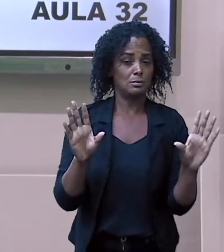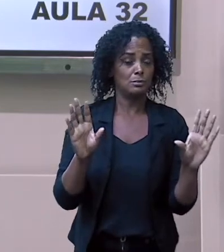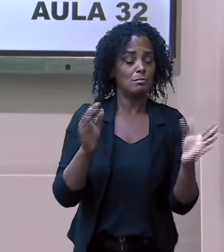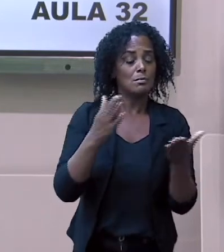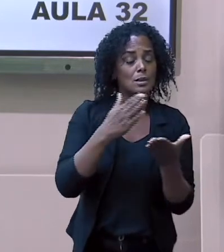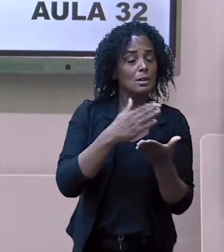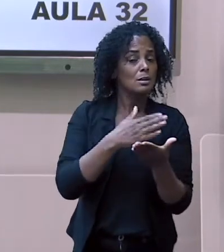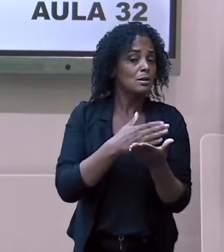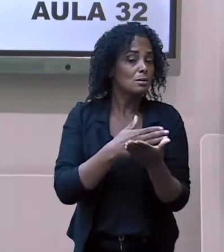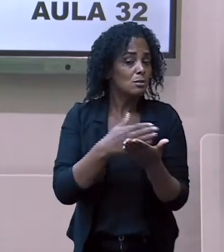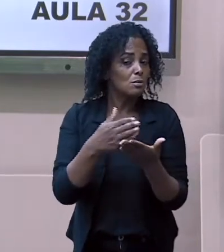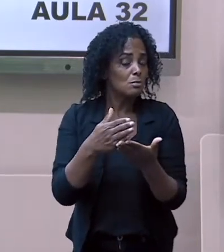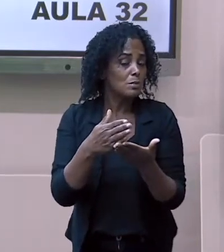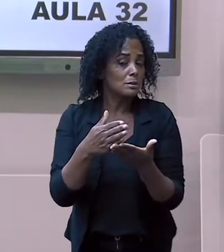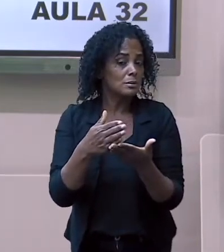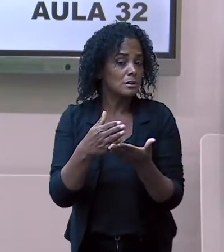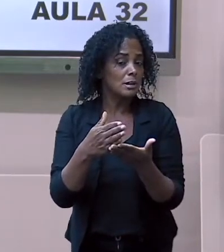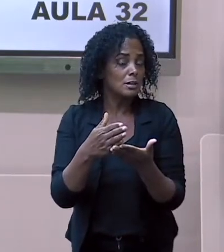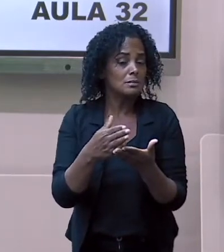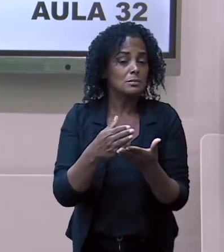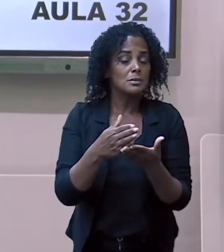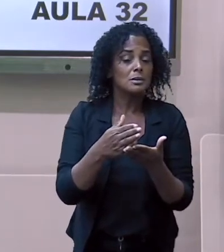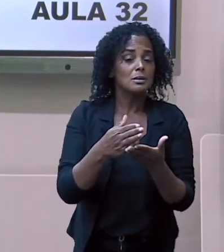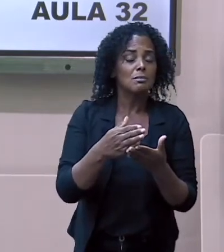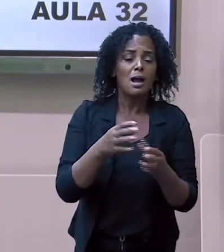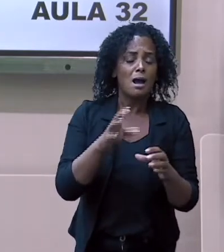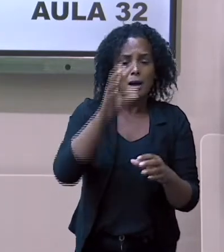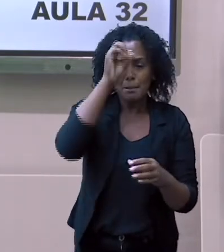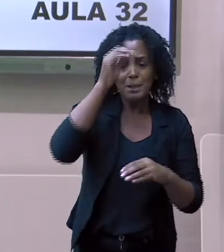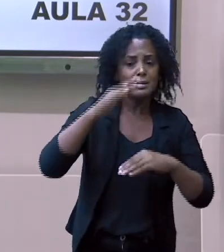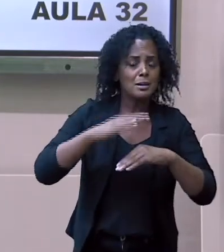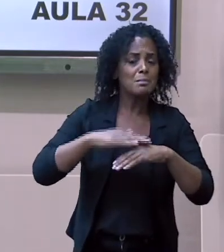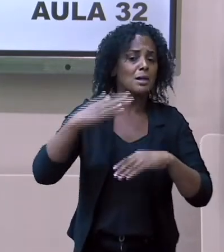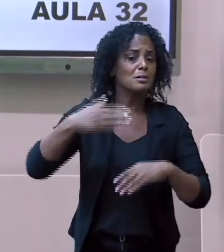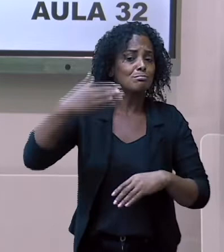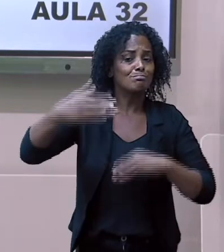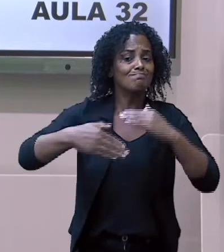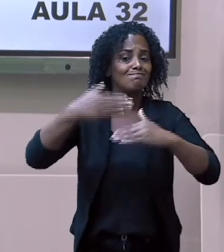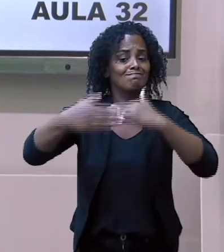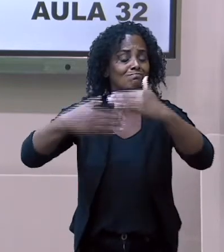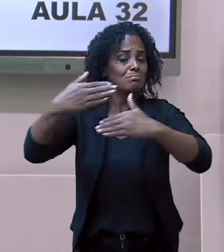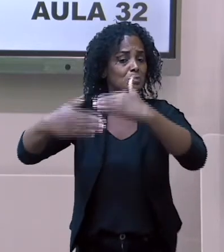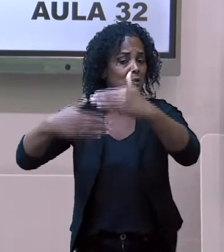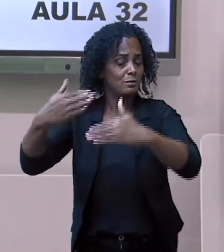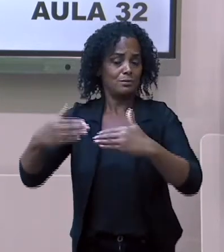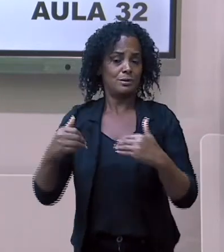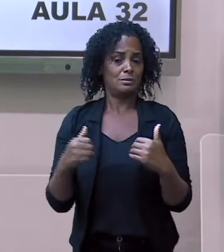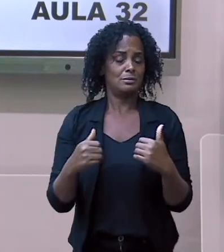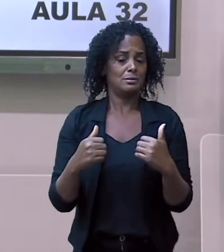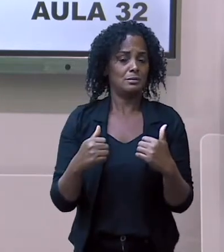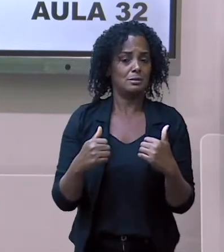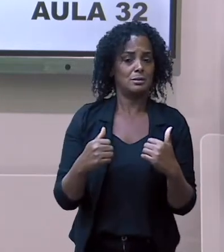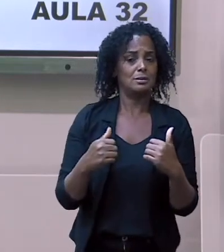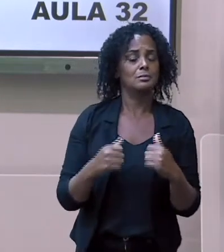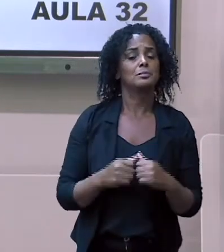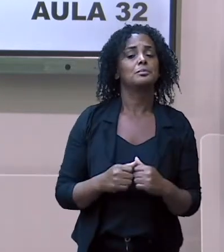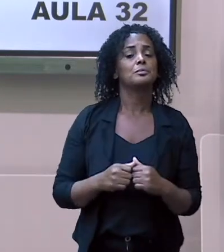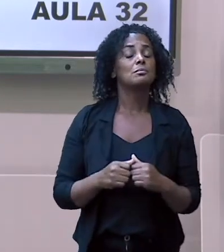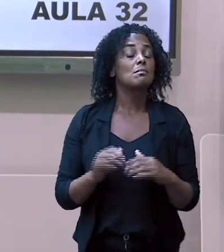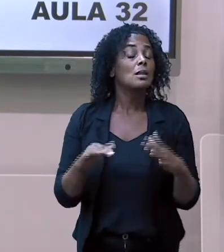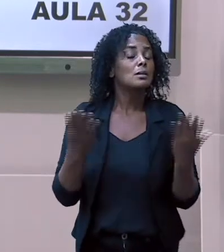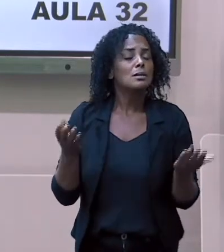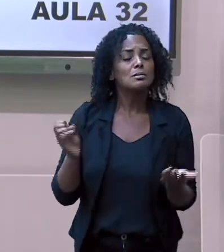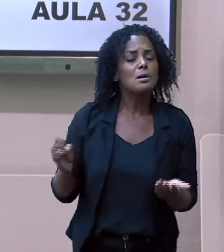no quarto ano. E mais para frente vocês vão aí desenvolvendo outras habilidades com as expressões numéricas. Então